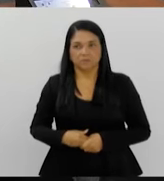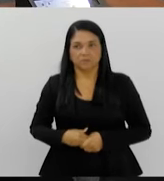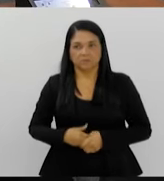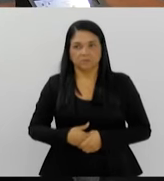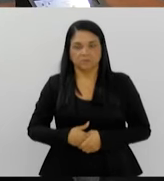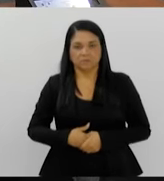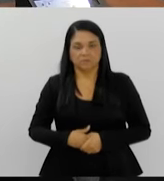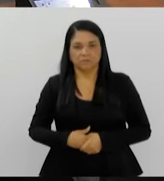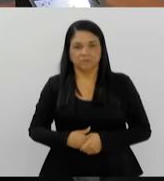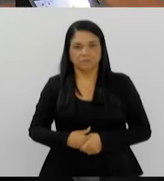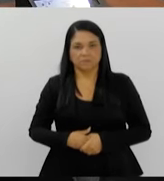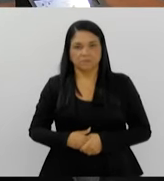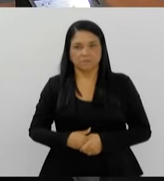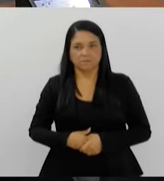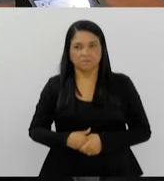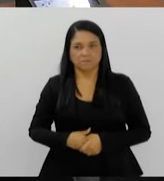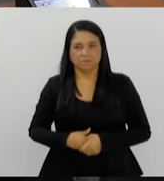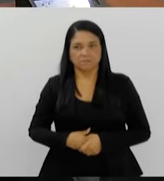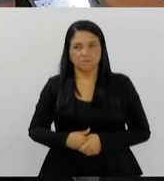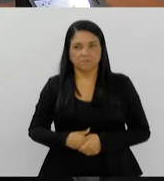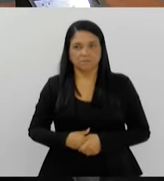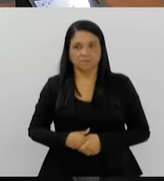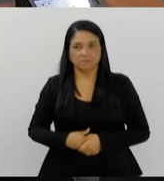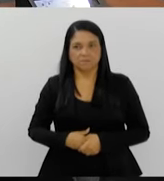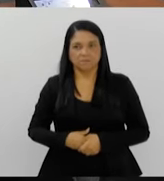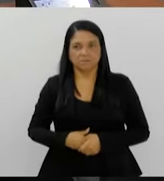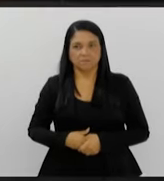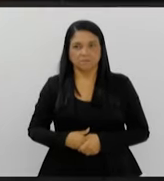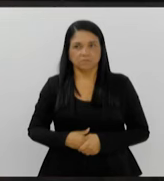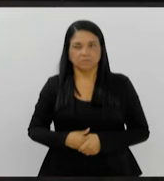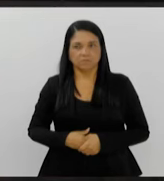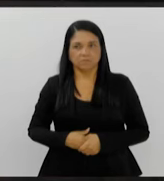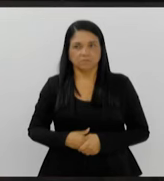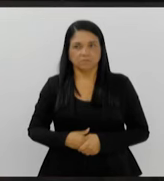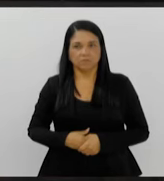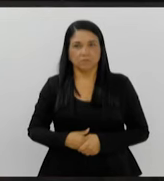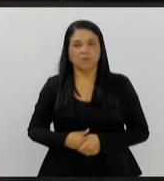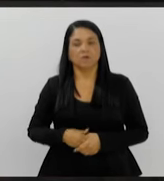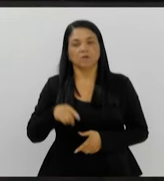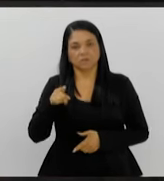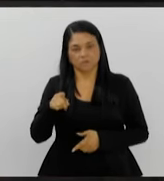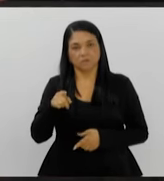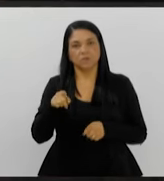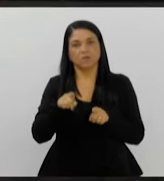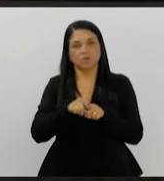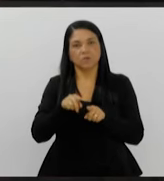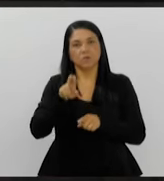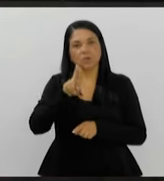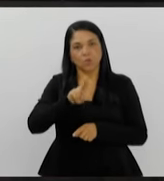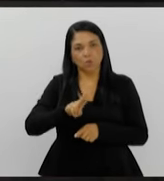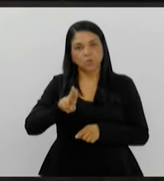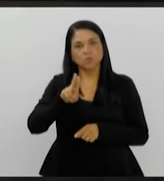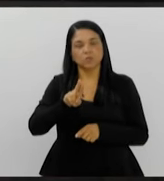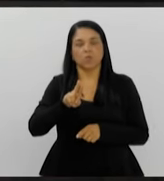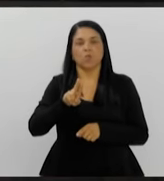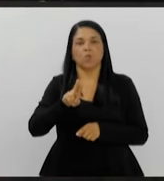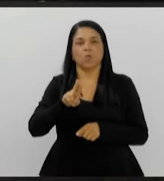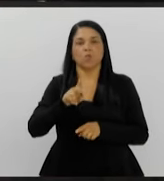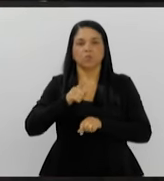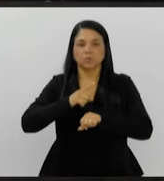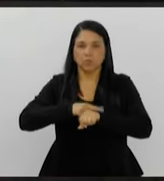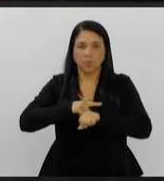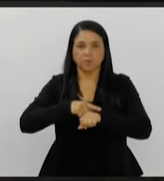Deputado jord eu vou te pedir a gentileza realmente vossa excelência usou da intervenção do microfone enquanto ela palalavra Então acho que essa